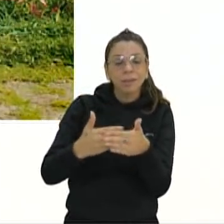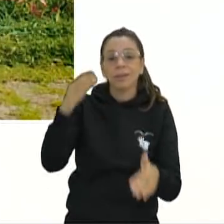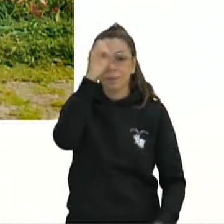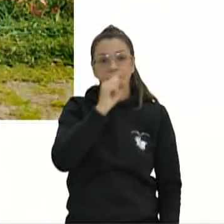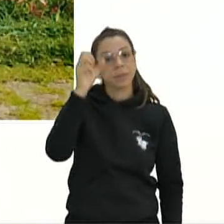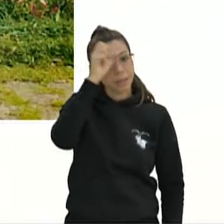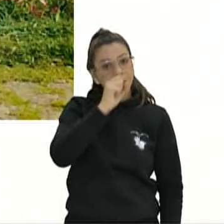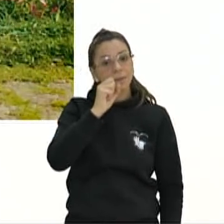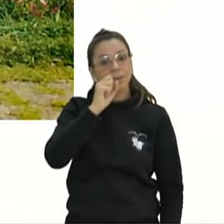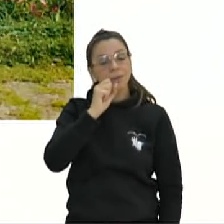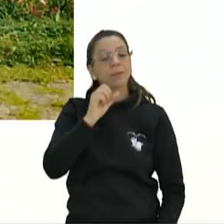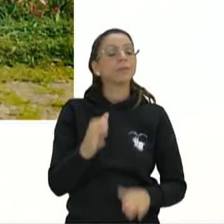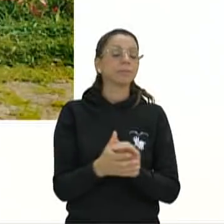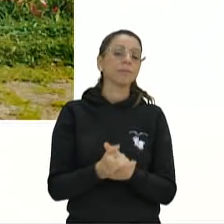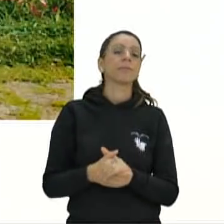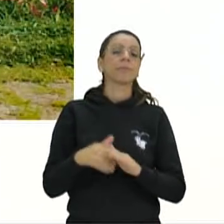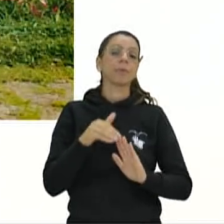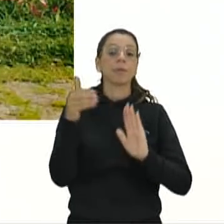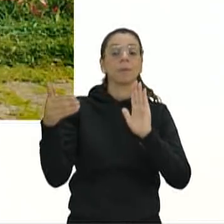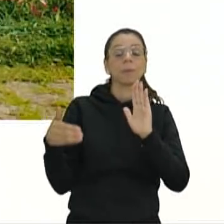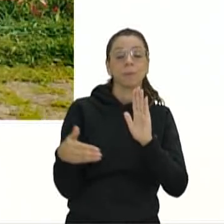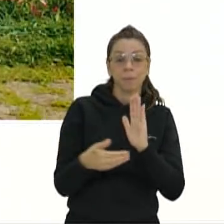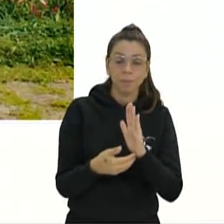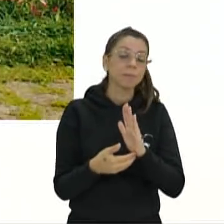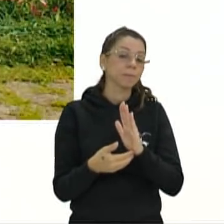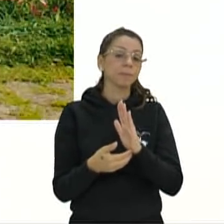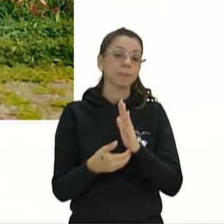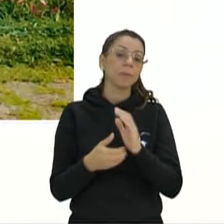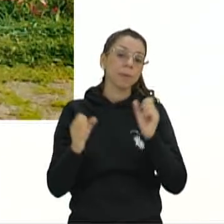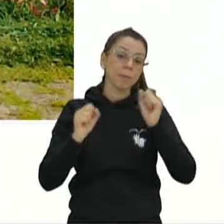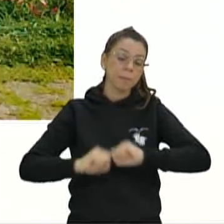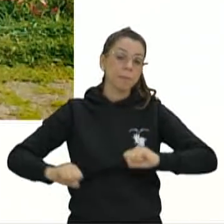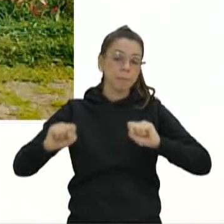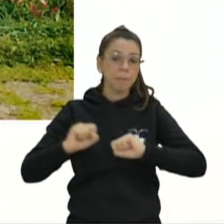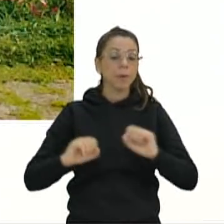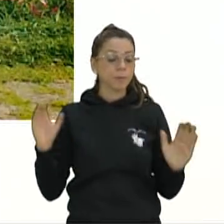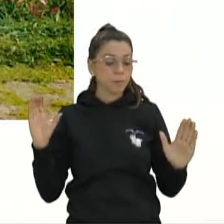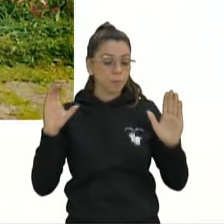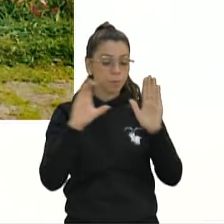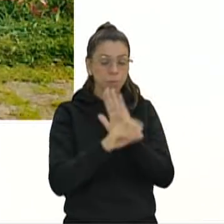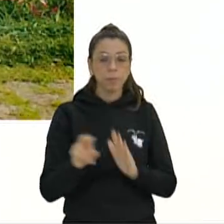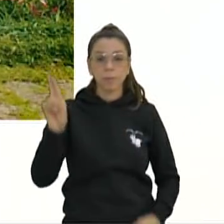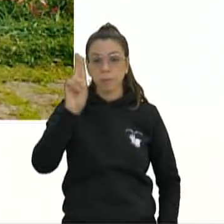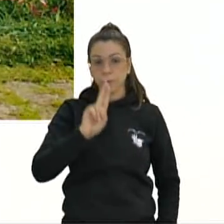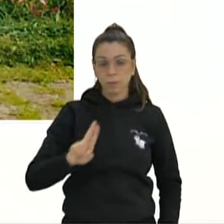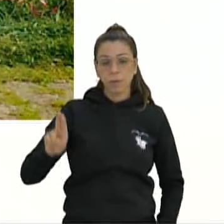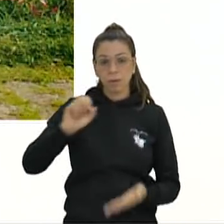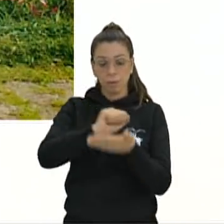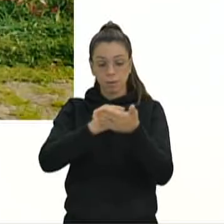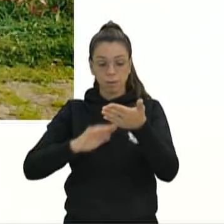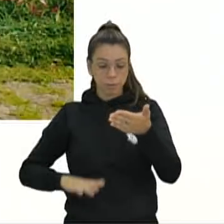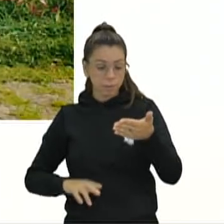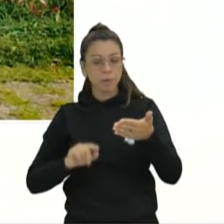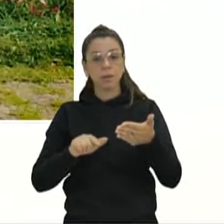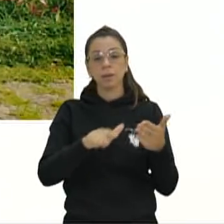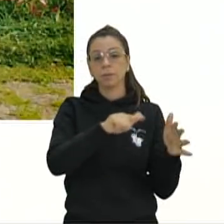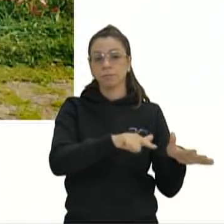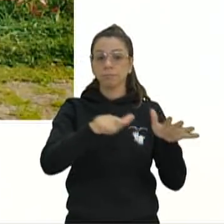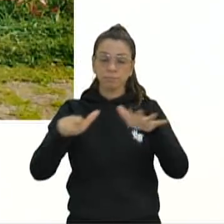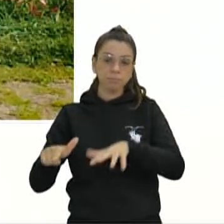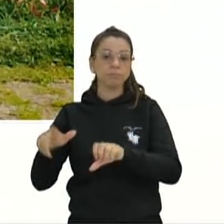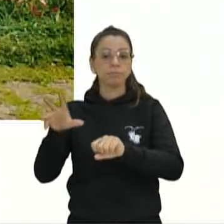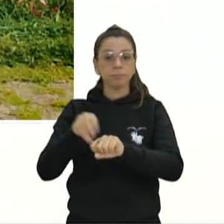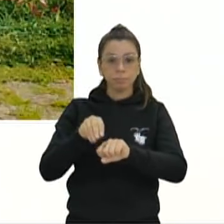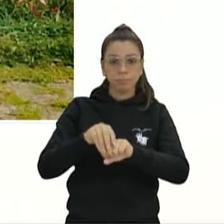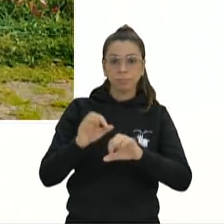de aprendizagem? Tudo isso você vai poder aplicar nas atividades da Semana do Conhecimento que